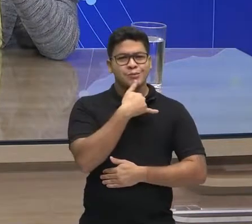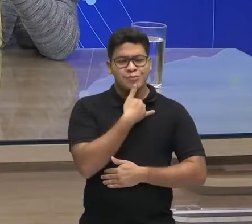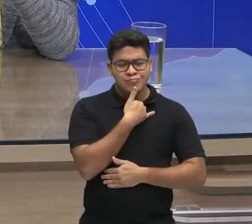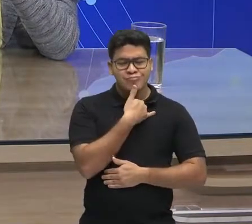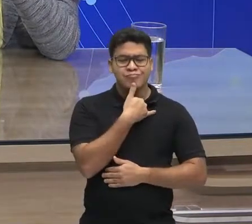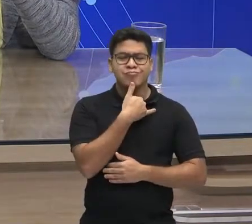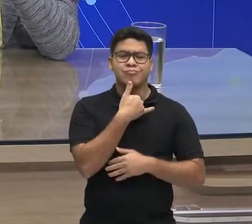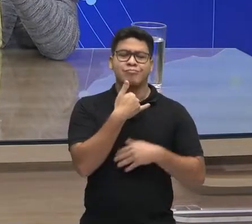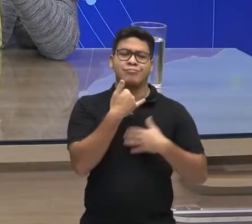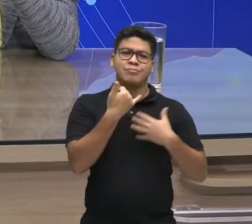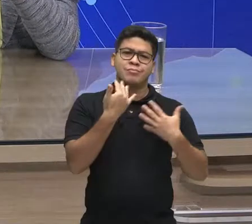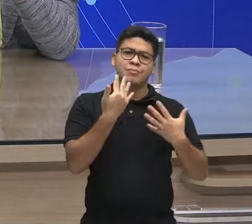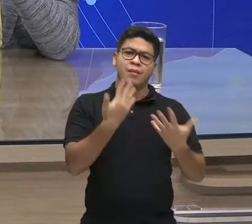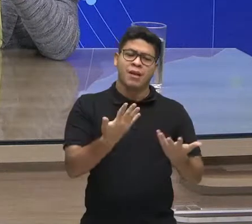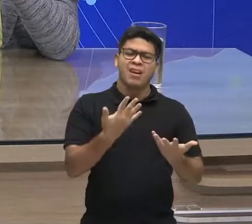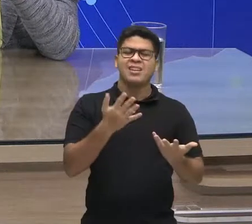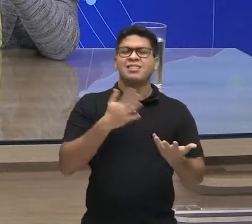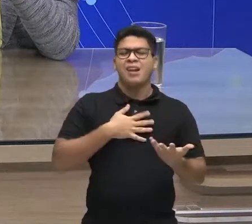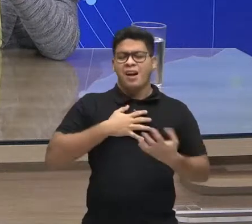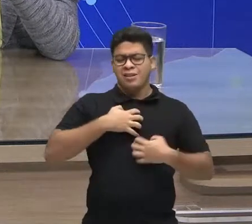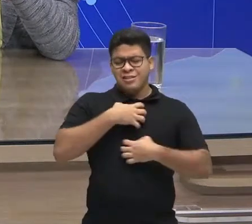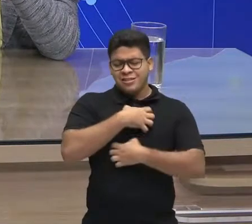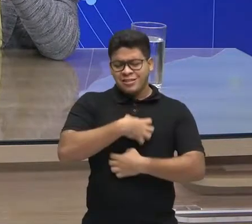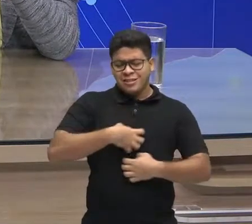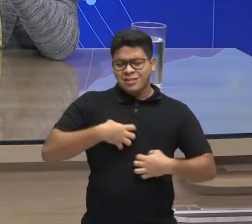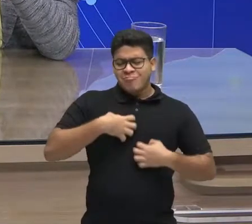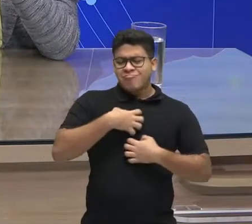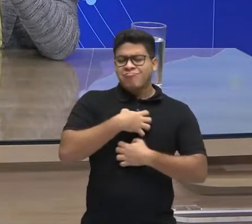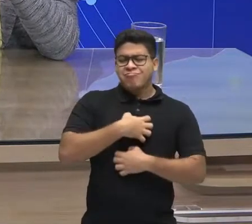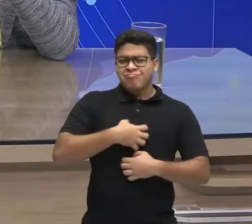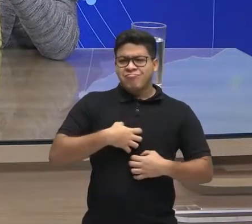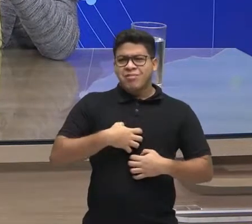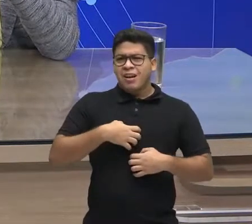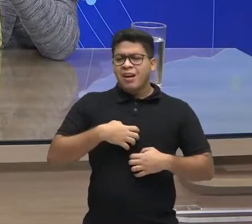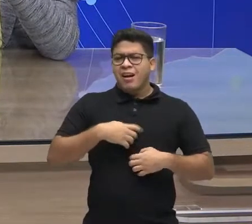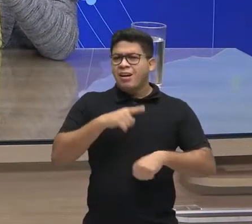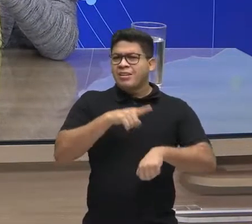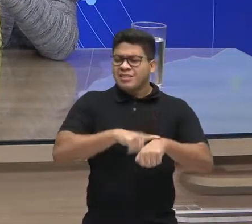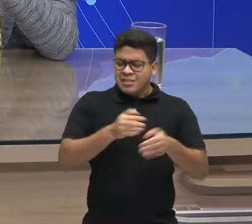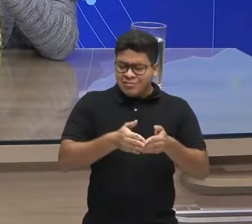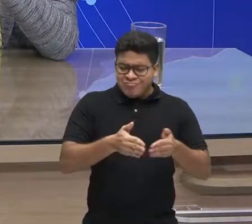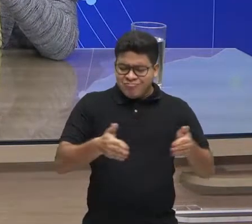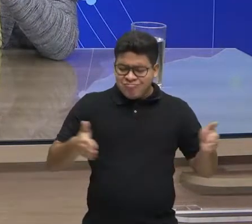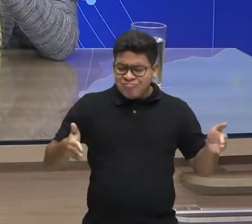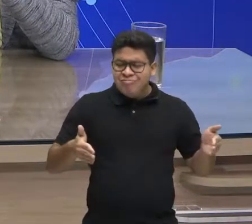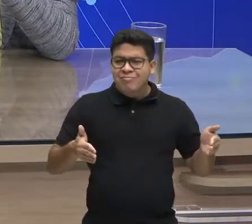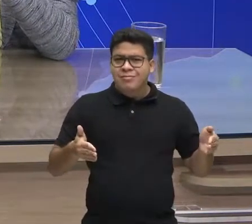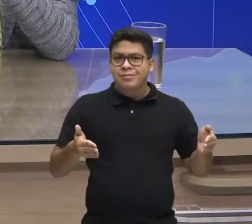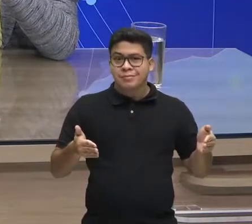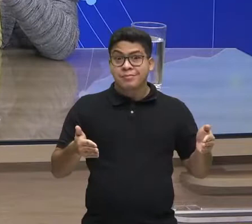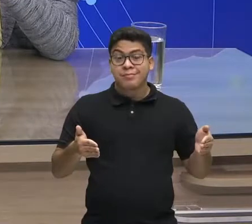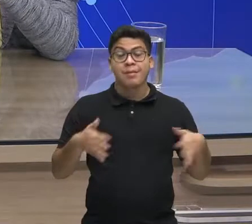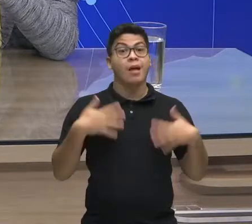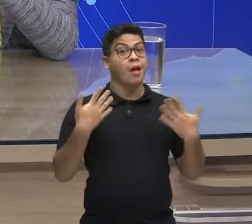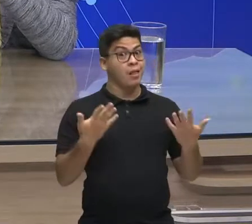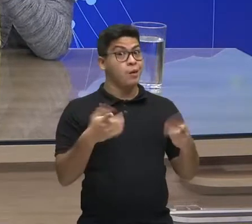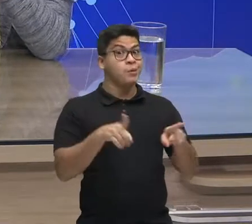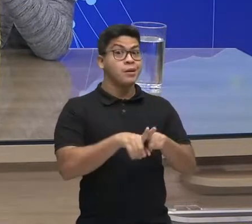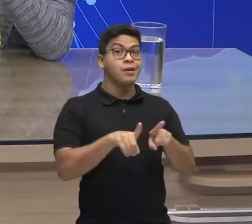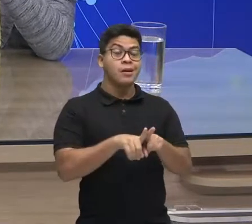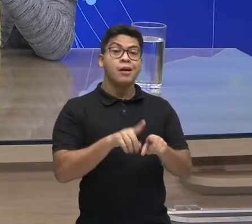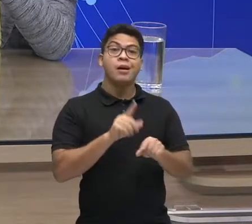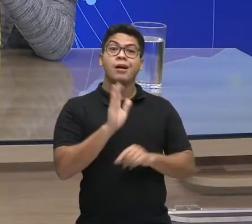enfrentou algum sofrimento, já passou por alguma situação que para você foi dolorosa? Até porque, Afonso, também